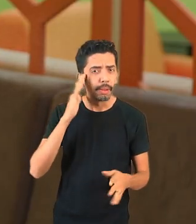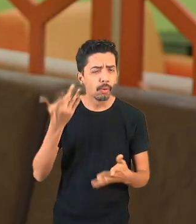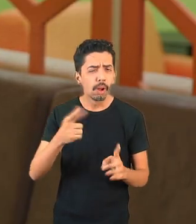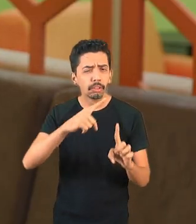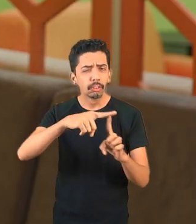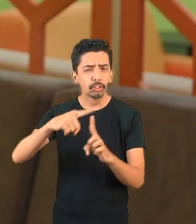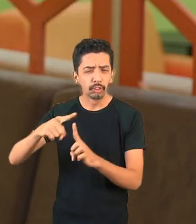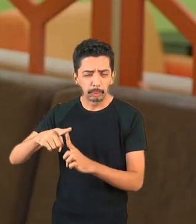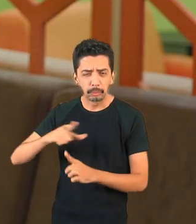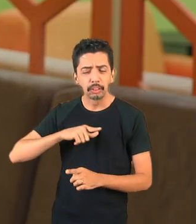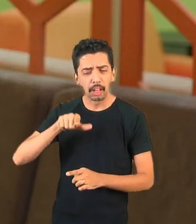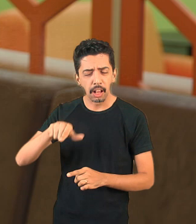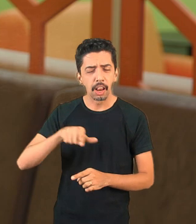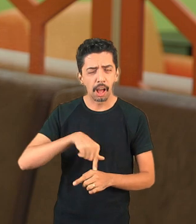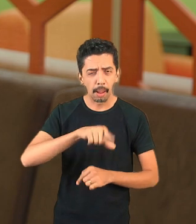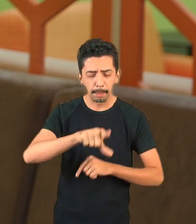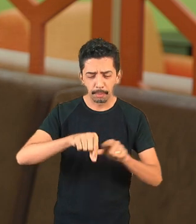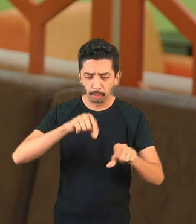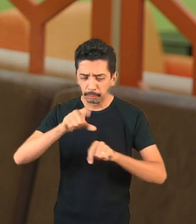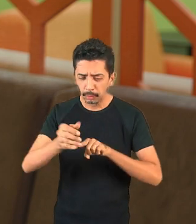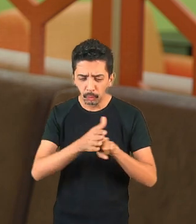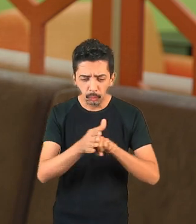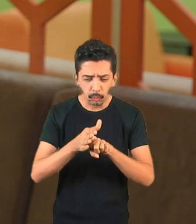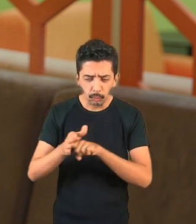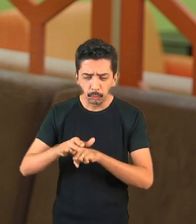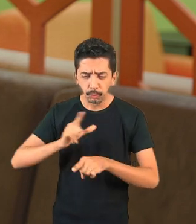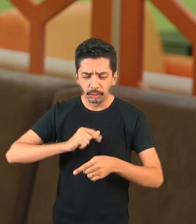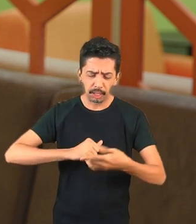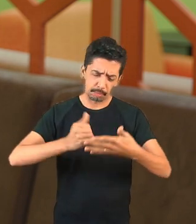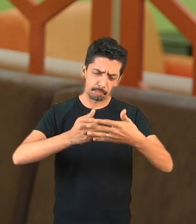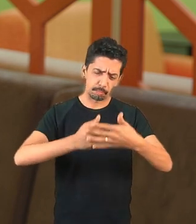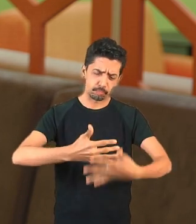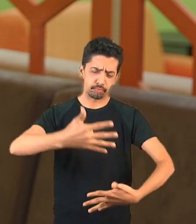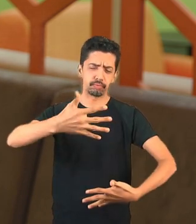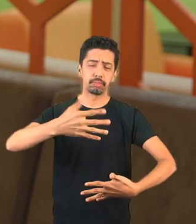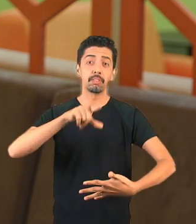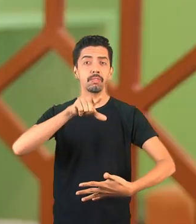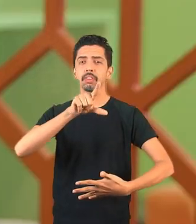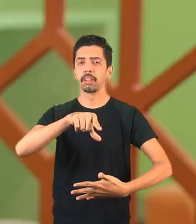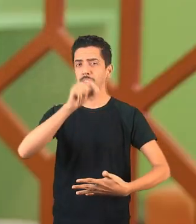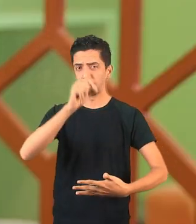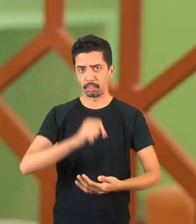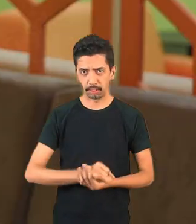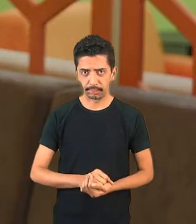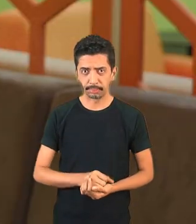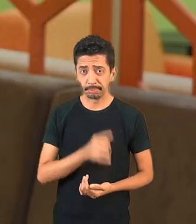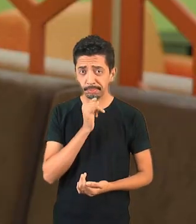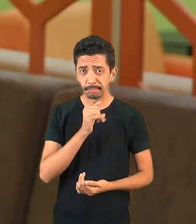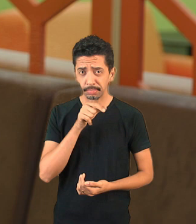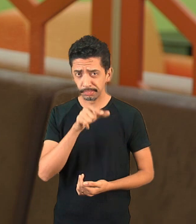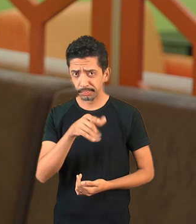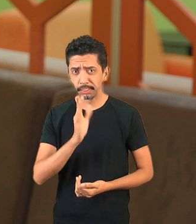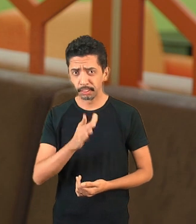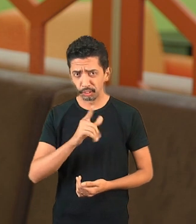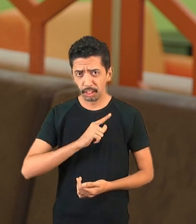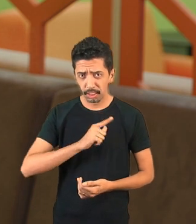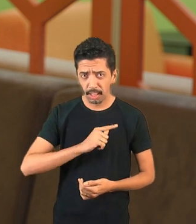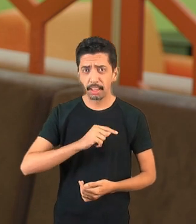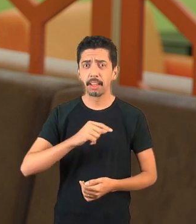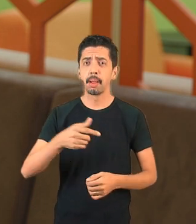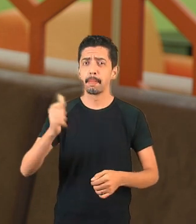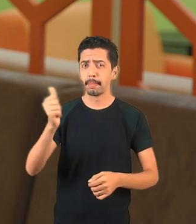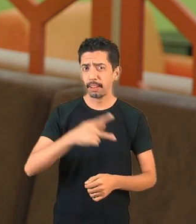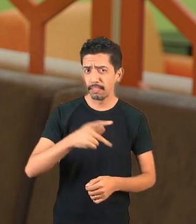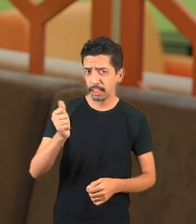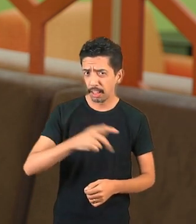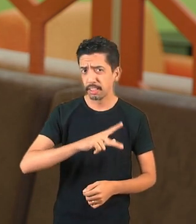definir isso lá. Lá na previdência privada, os investimentos como sendo conservador. Quem decide é você. Você que tem previdência privada, sabe